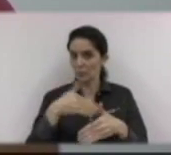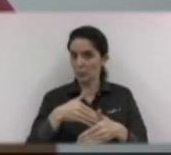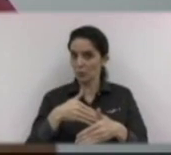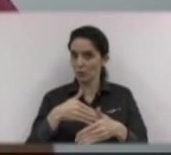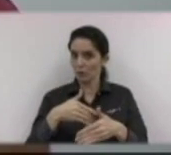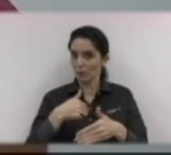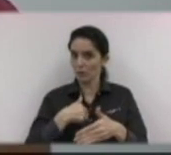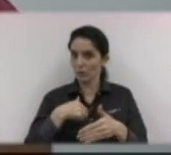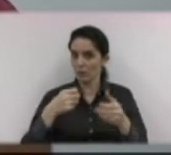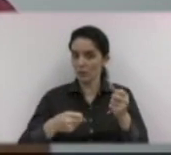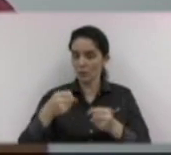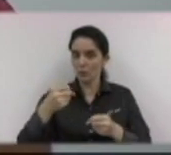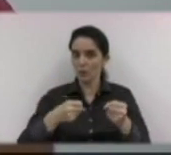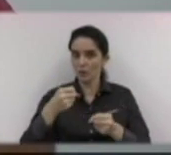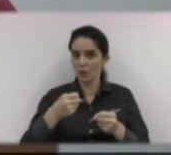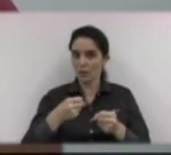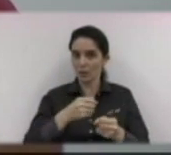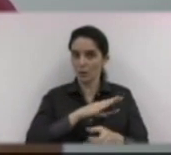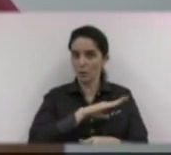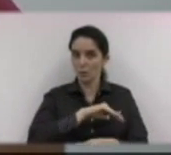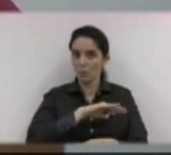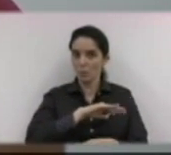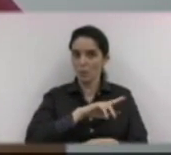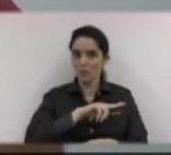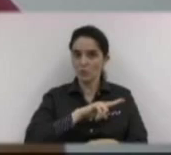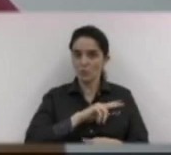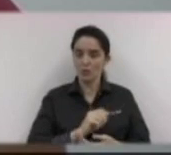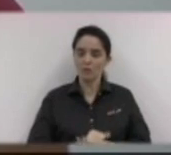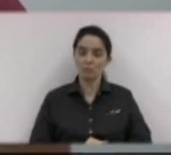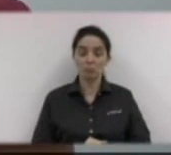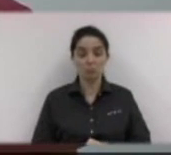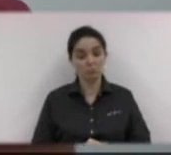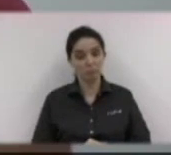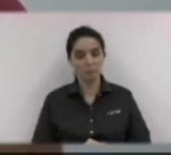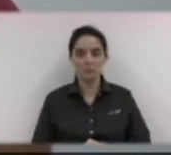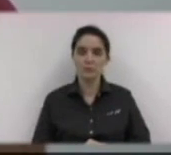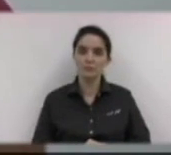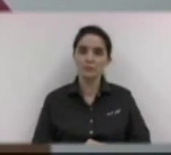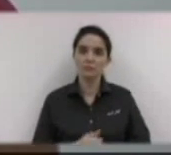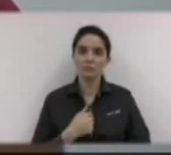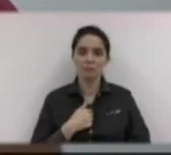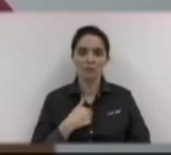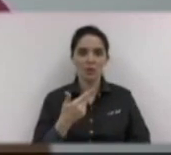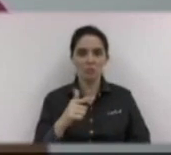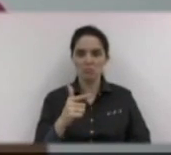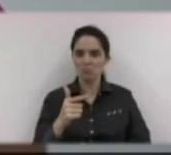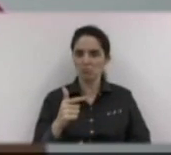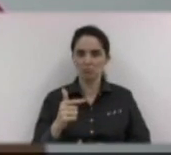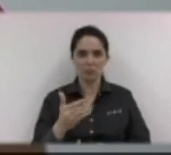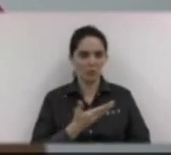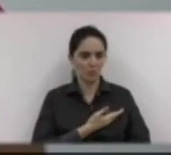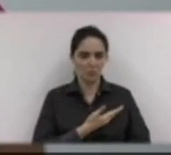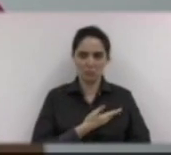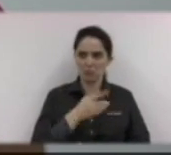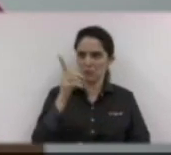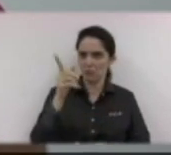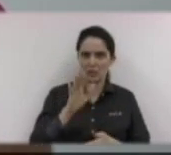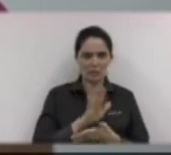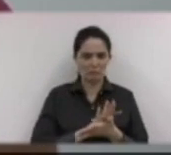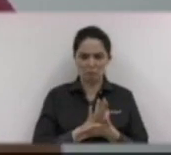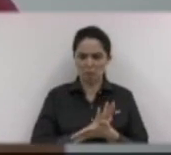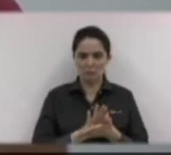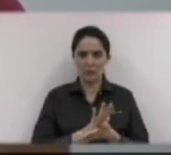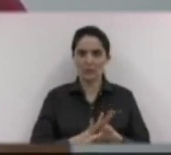o carro para fins particulares. Promotor Luiz Alberto Segala Bevilacqua, com quem eu não tenho nenhuma relação pessoal,